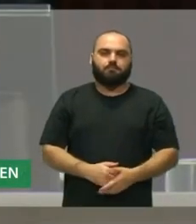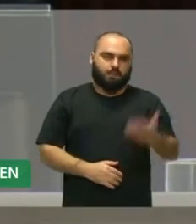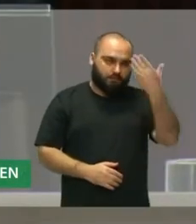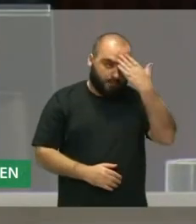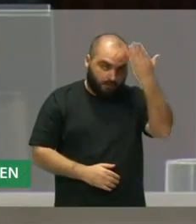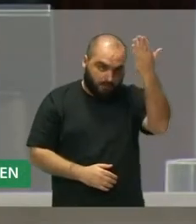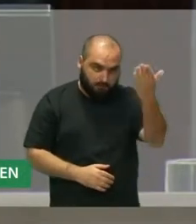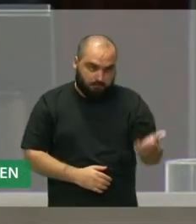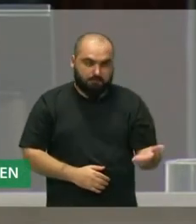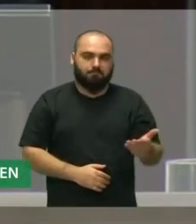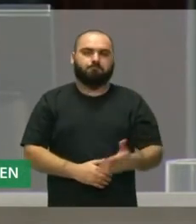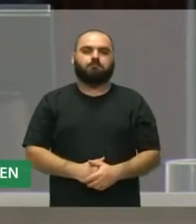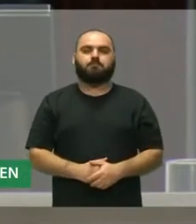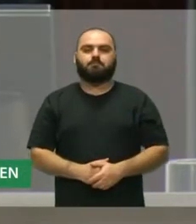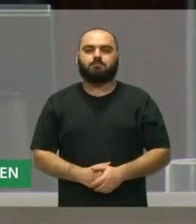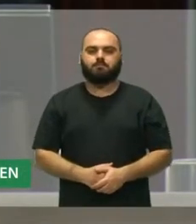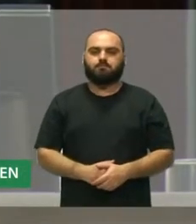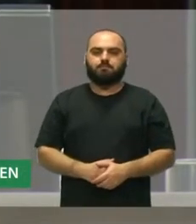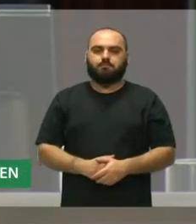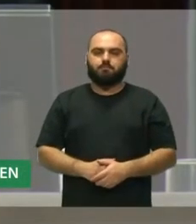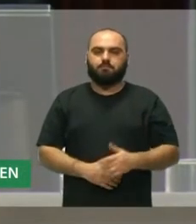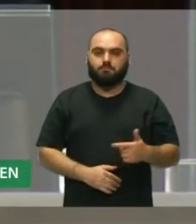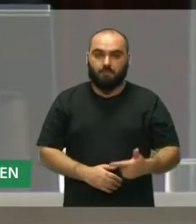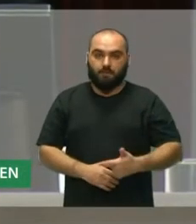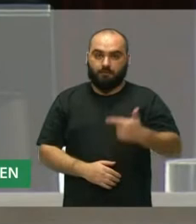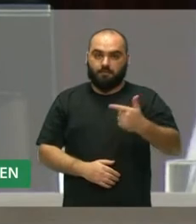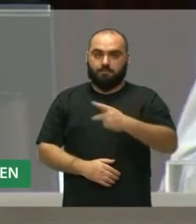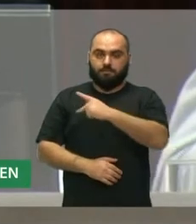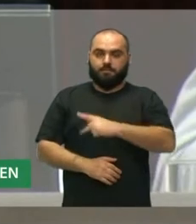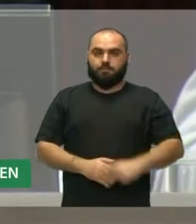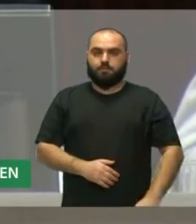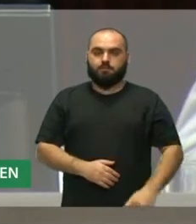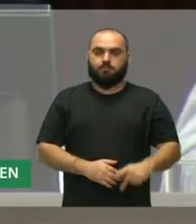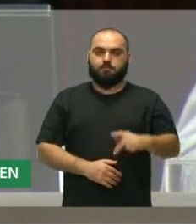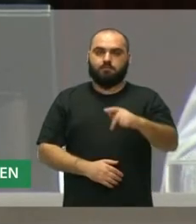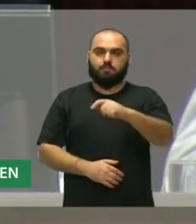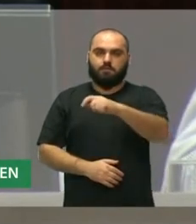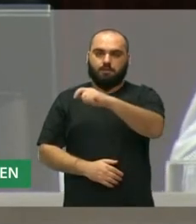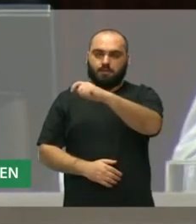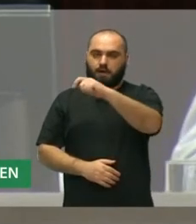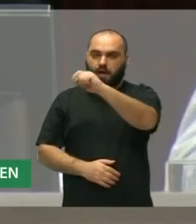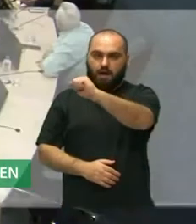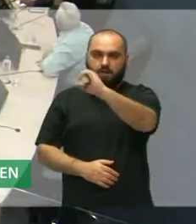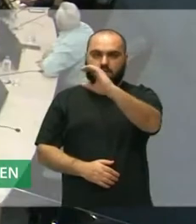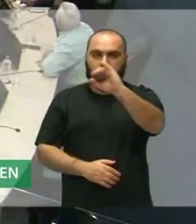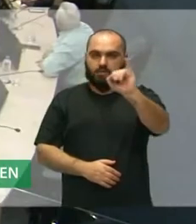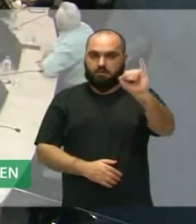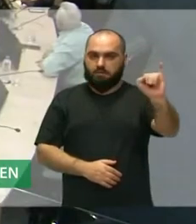Heriberto. Ouviremos agora o senhor vice-presidente da Associação Empresarial de Itajaí, Saul Silva.